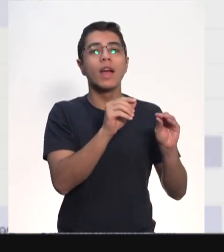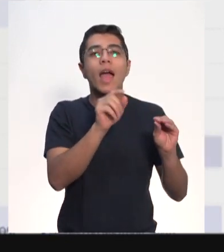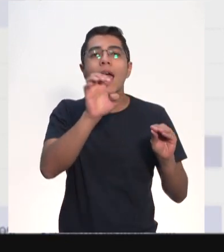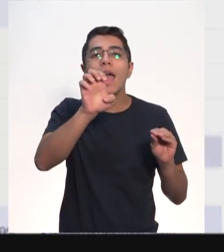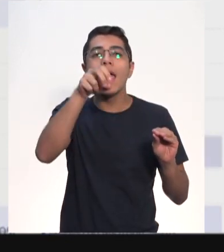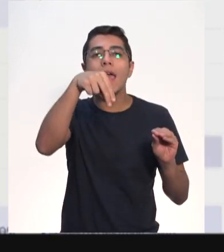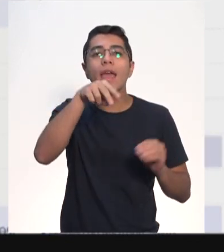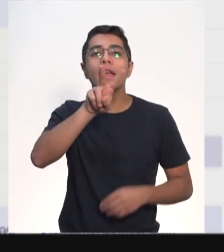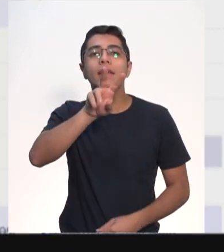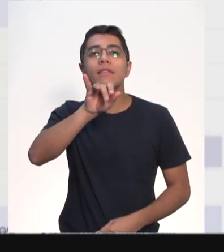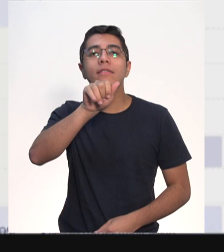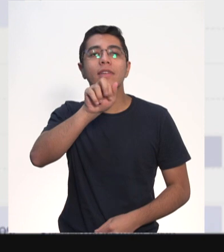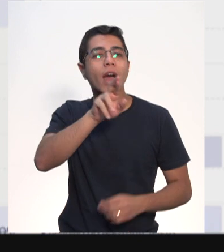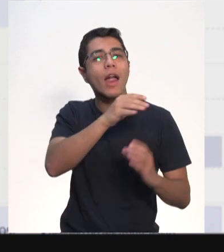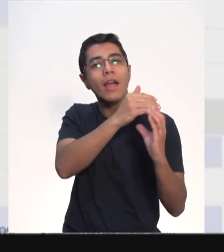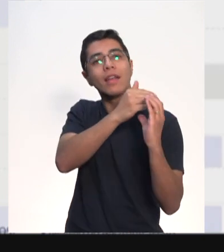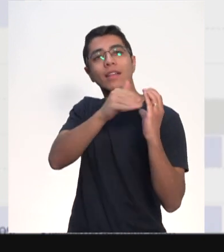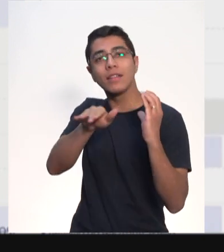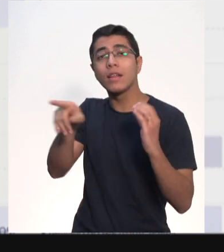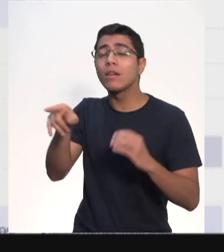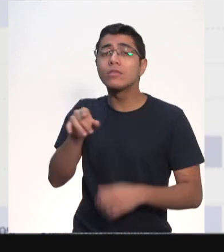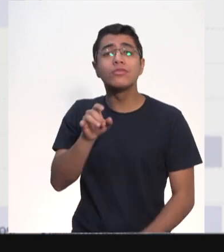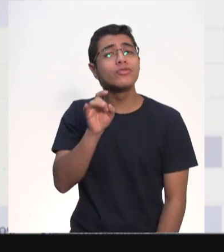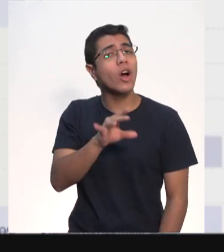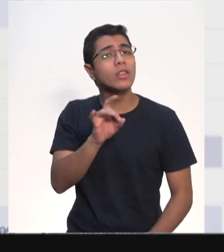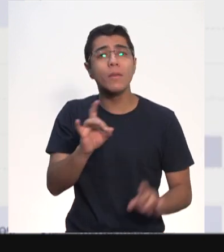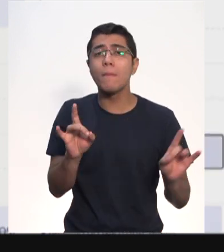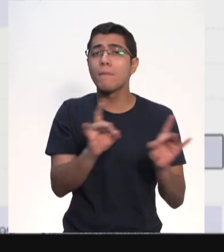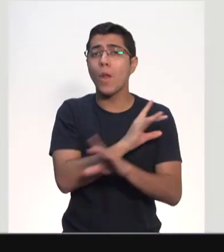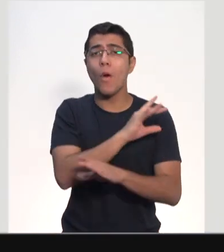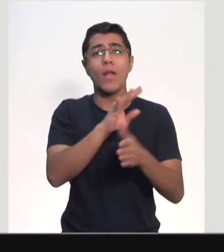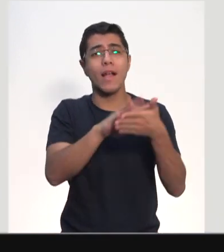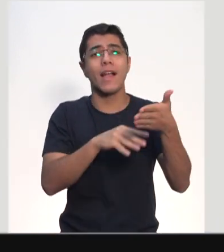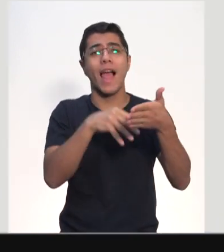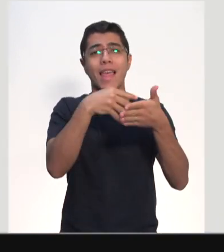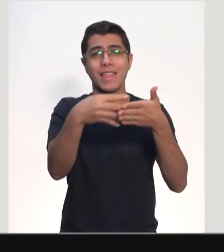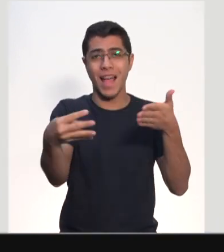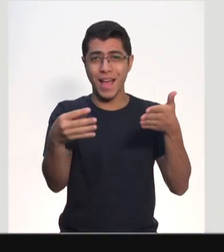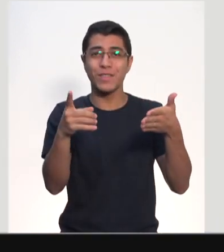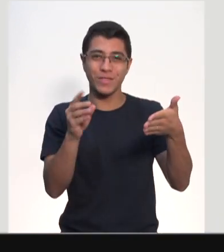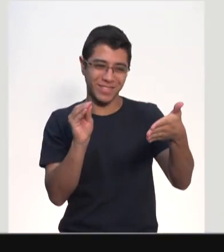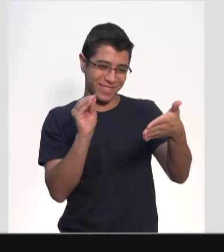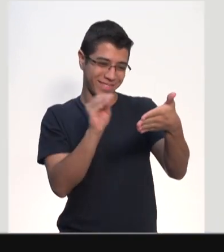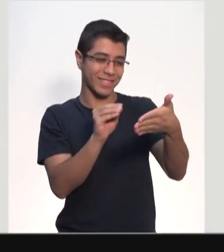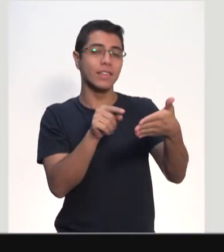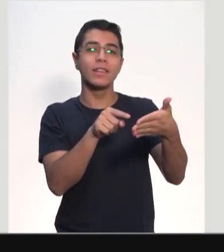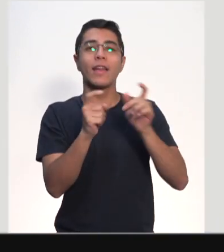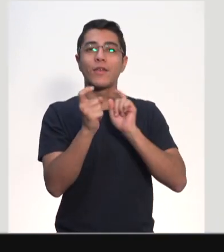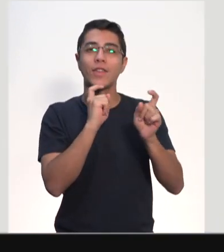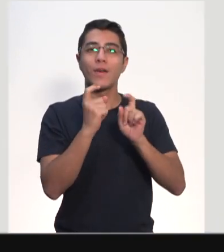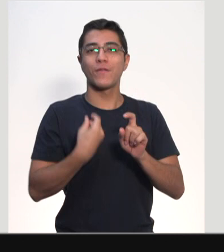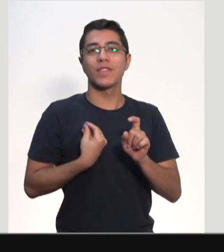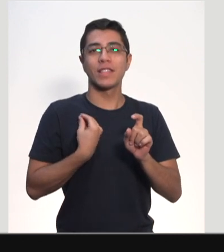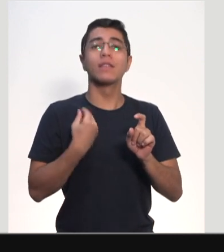aqui automaticamente no calendário do Teams. Com isso, você vai abrir a sua reunião.